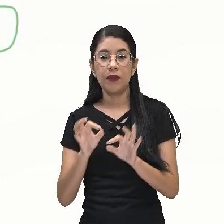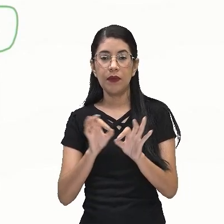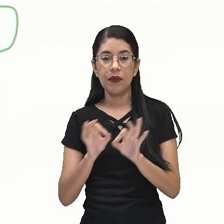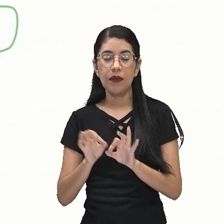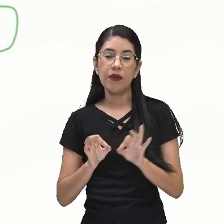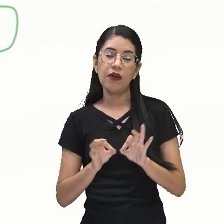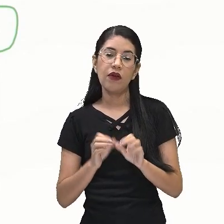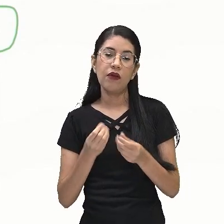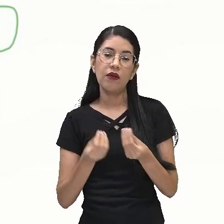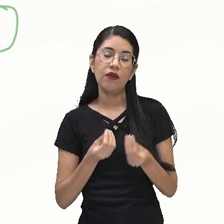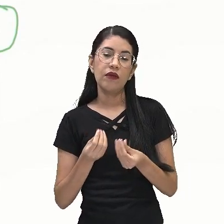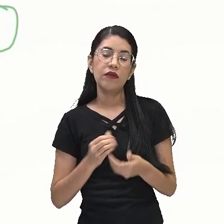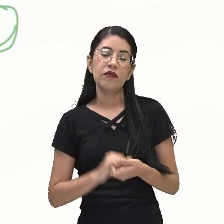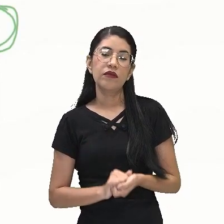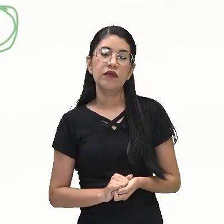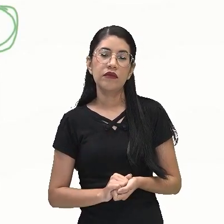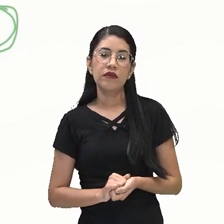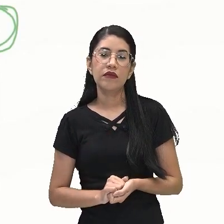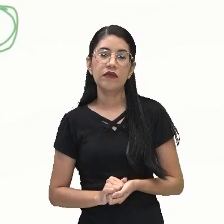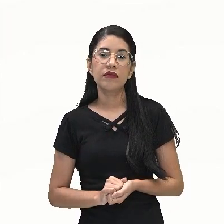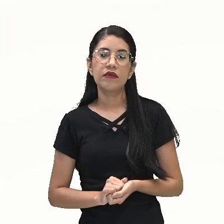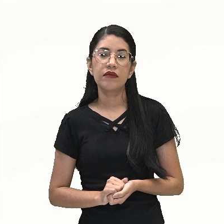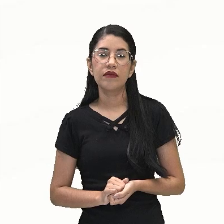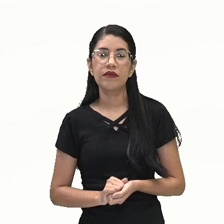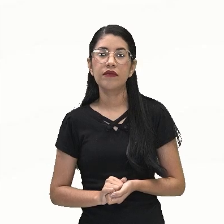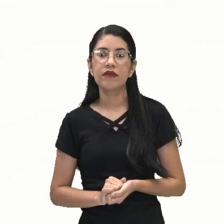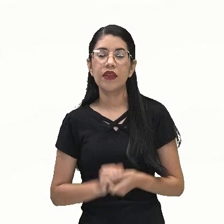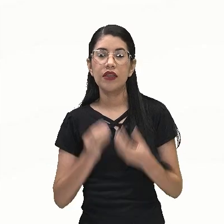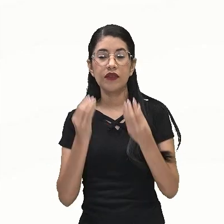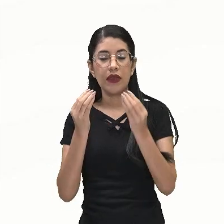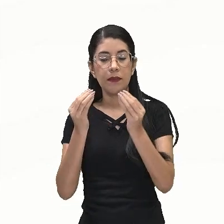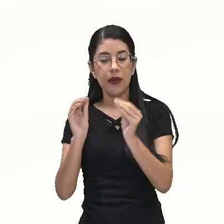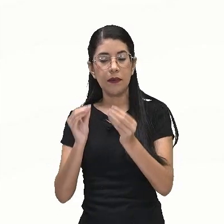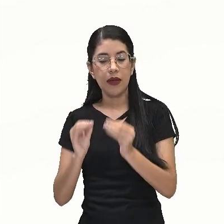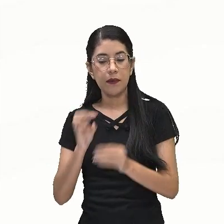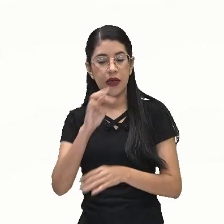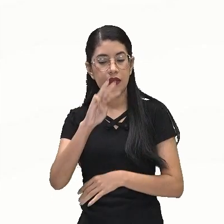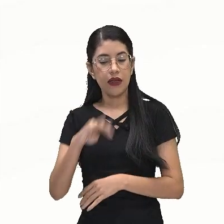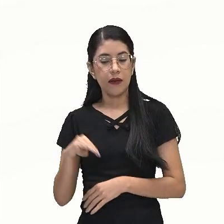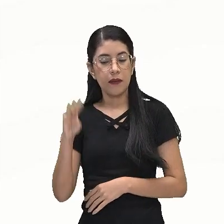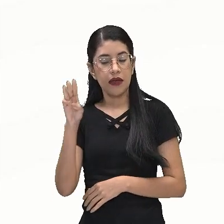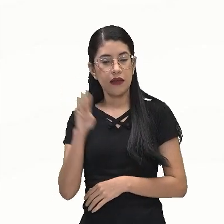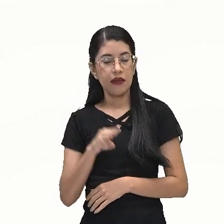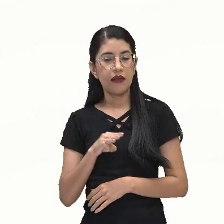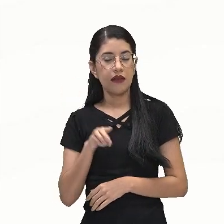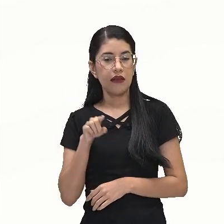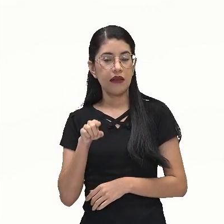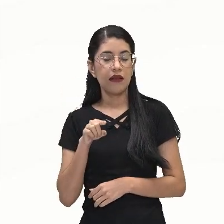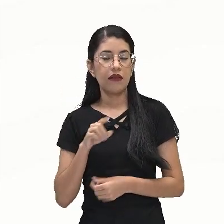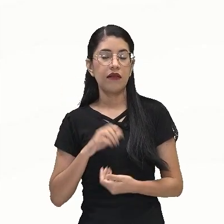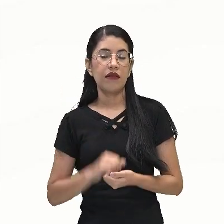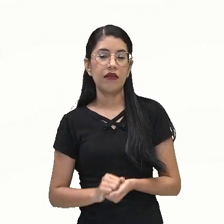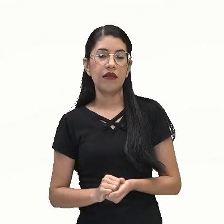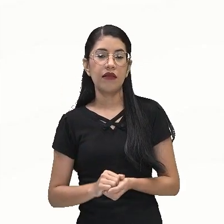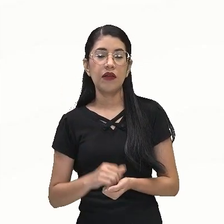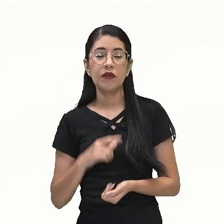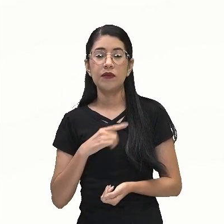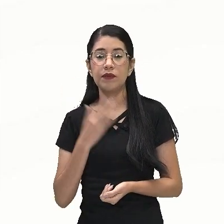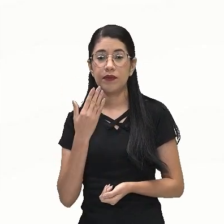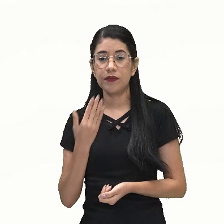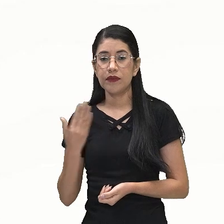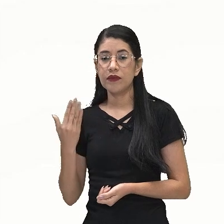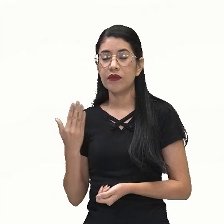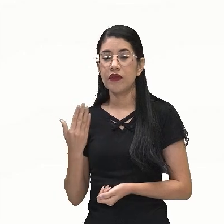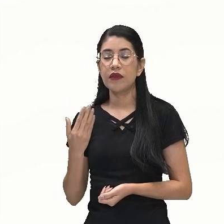a gente vai colocar na nossa matriz. Então, a nossa matriz agora terá esses